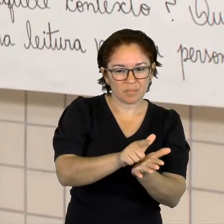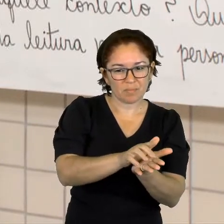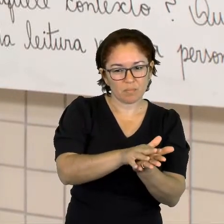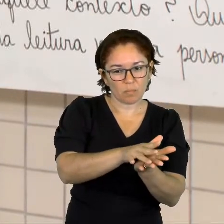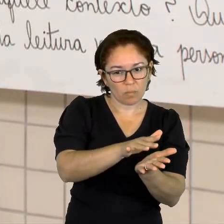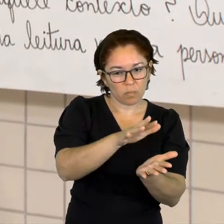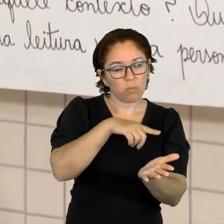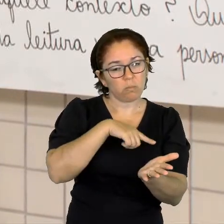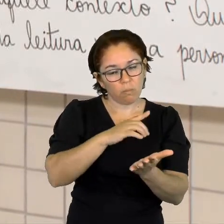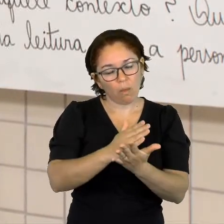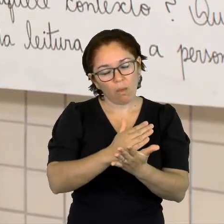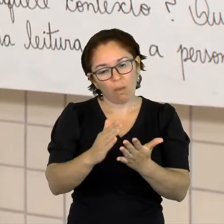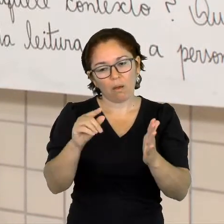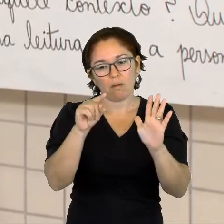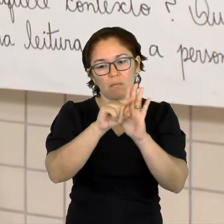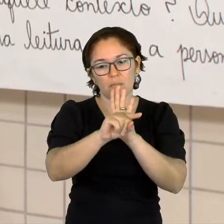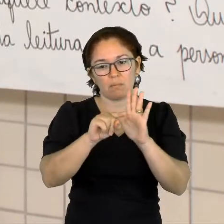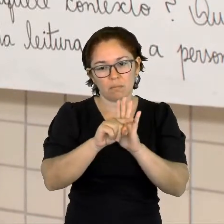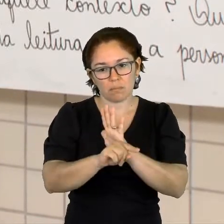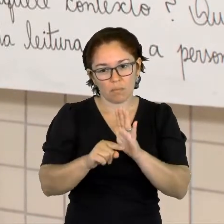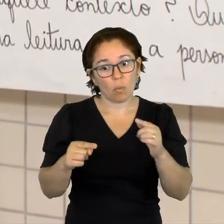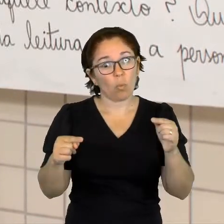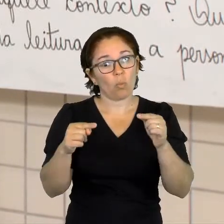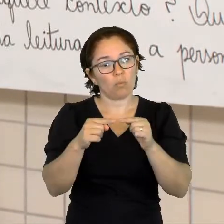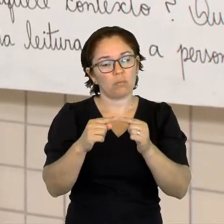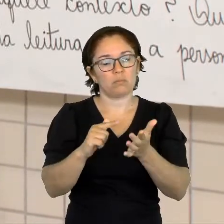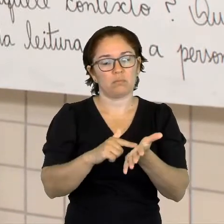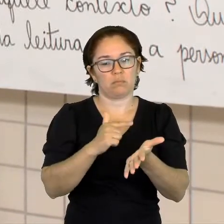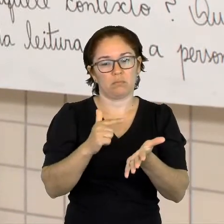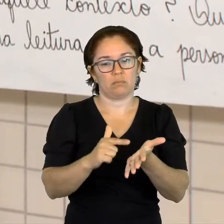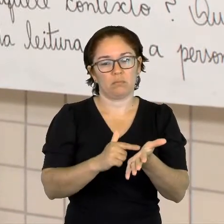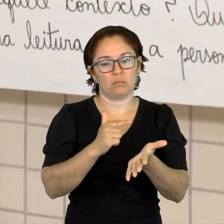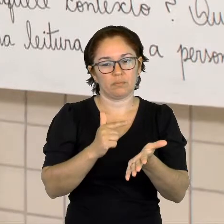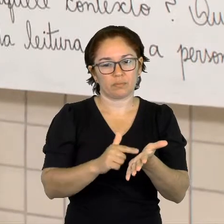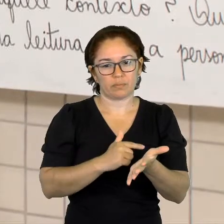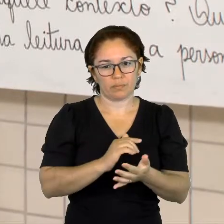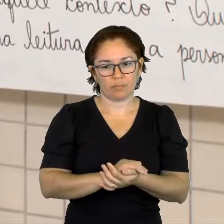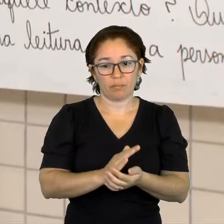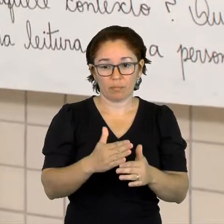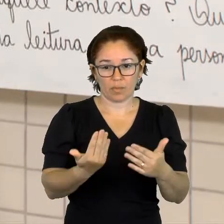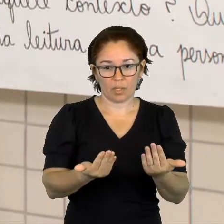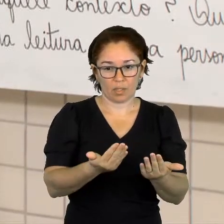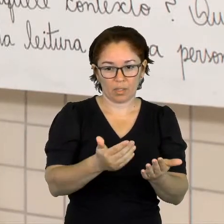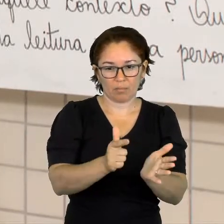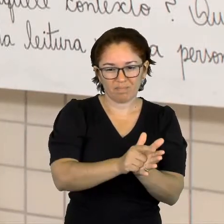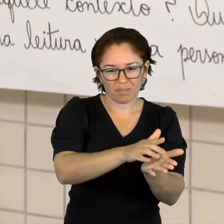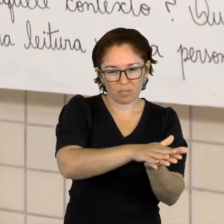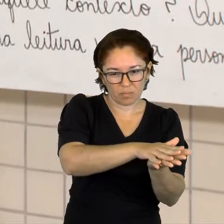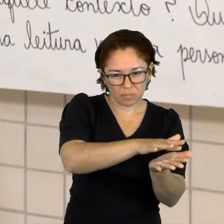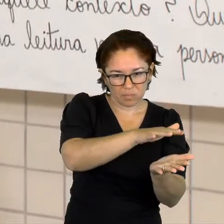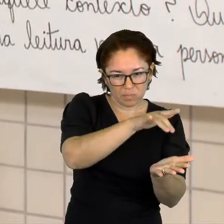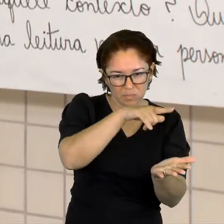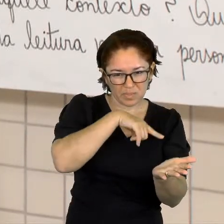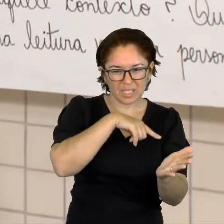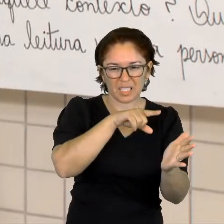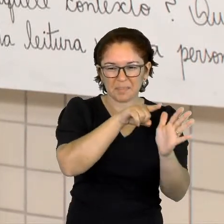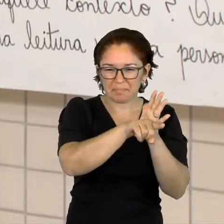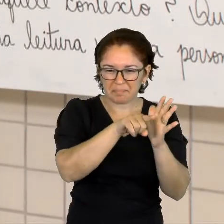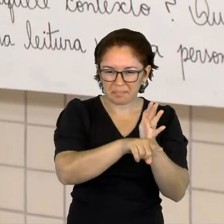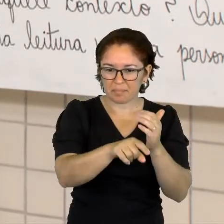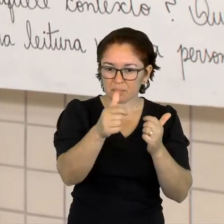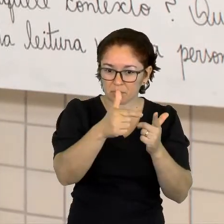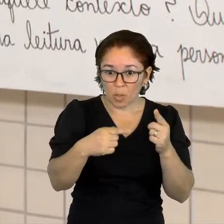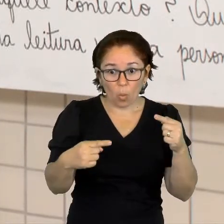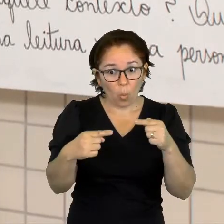questões também sobre esse livro. Quando vocês pegarem lá o bloco de estudo, vão ter várias questões sobre o